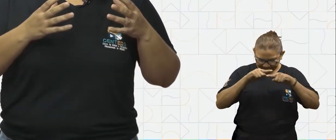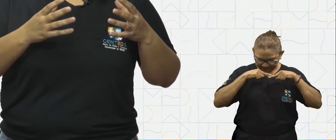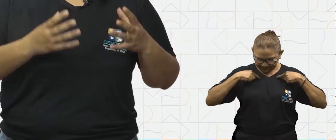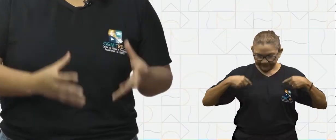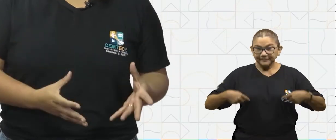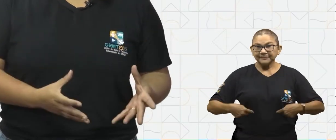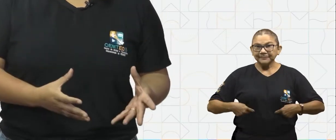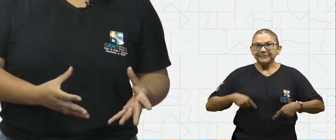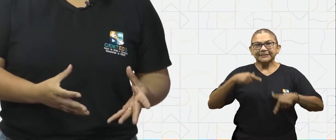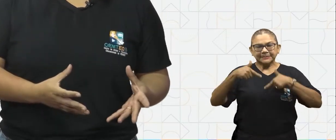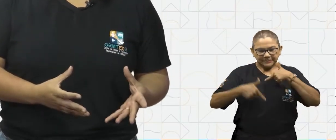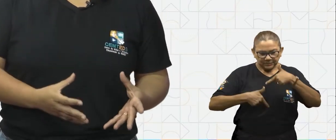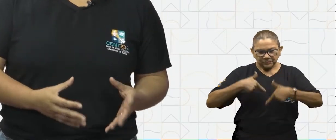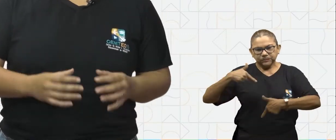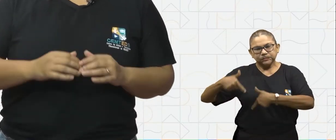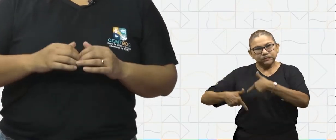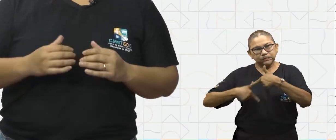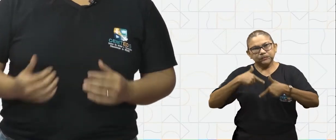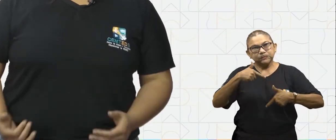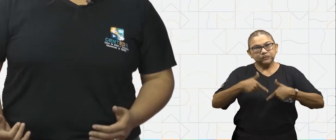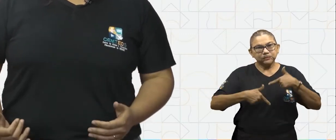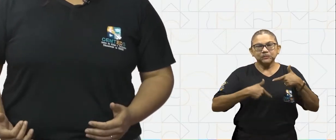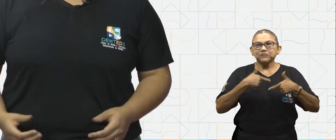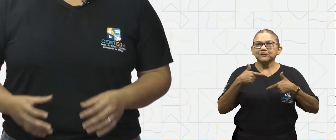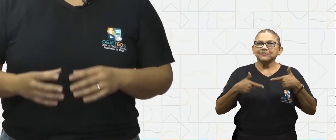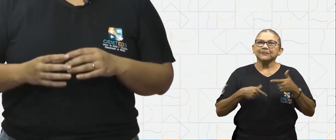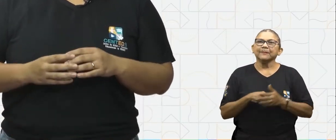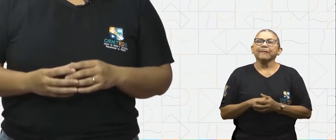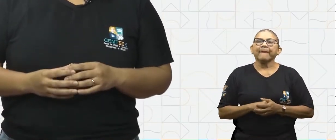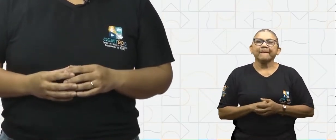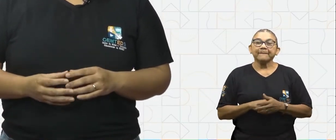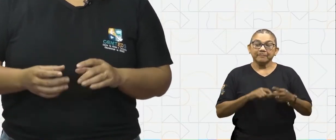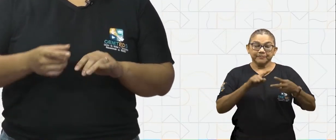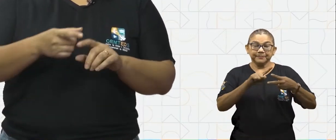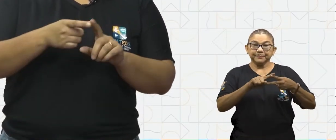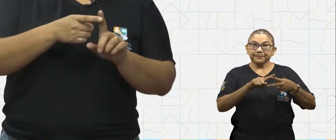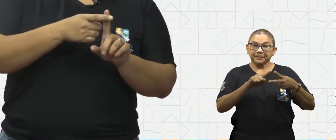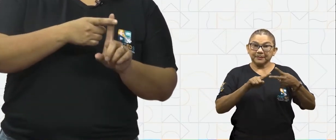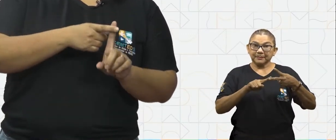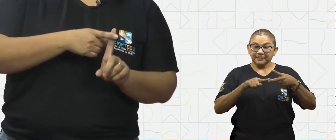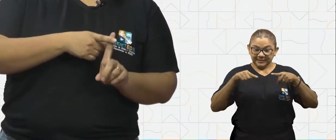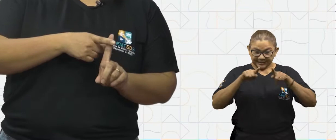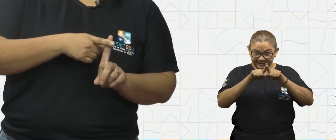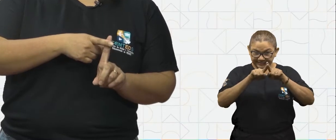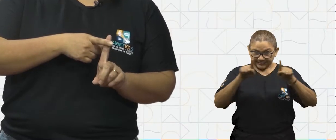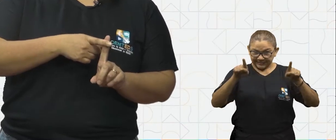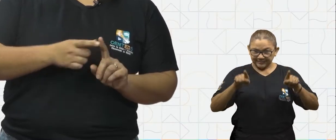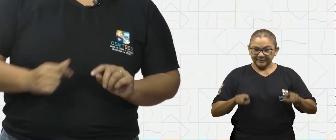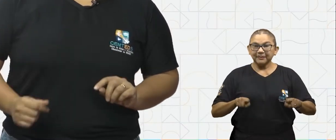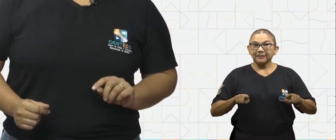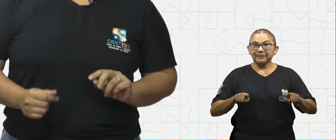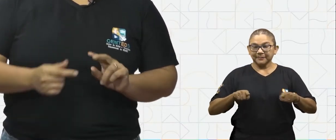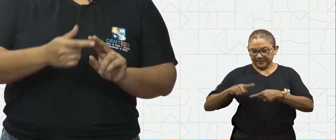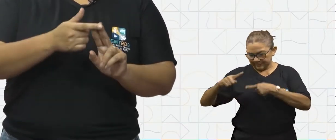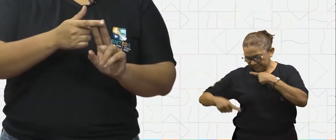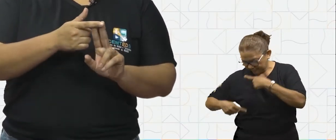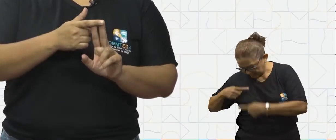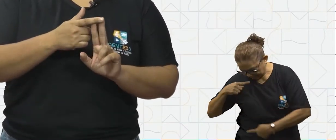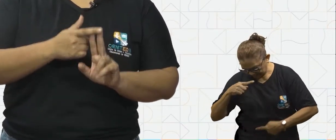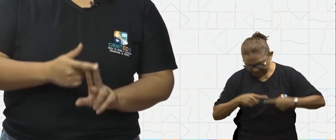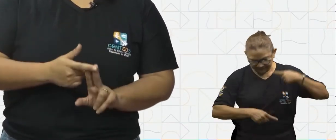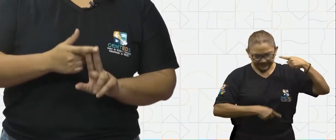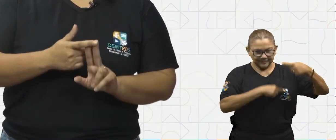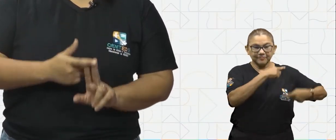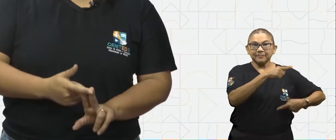corpo exerça atividade física de forma tranquila. São eles o sistema circulatório e o